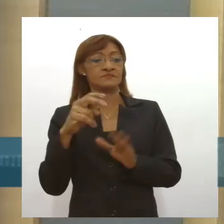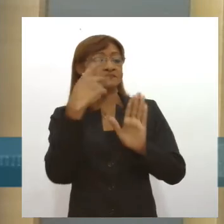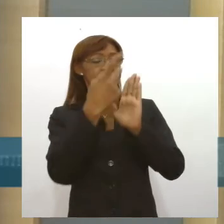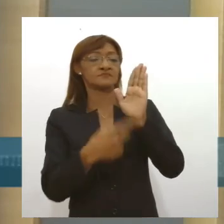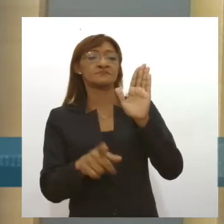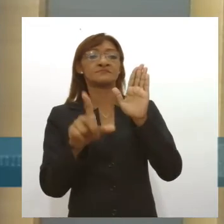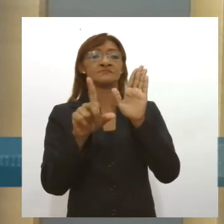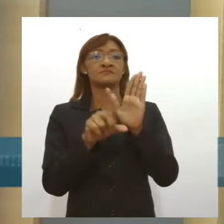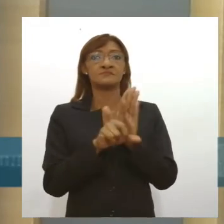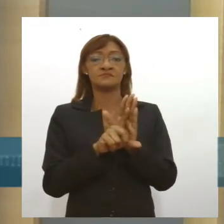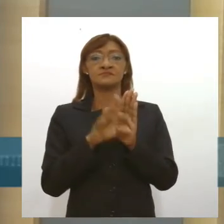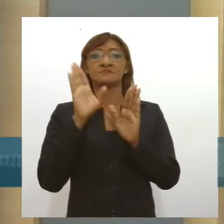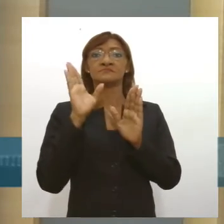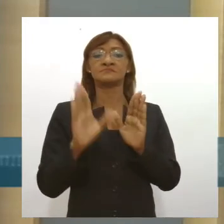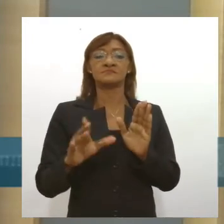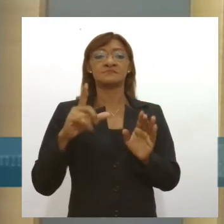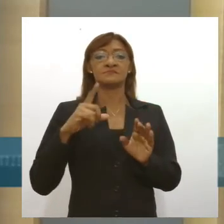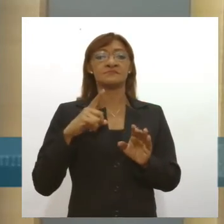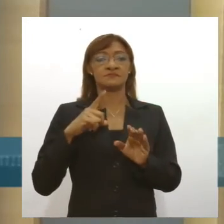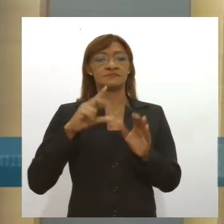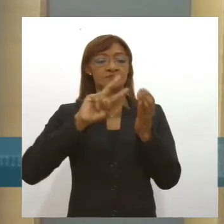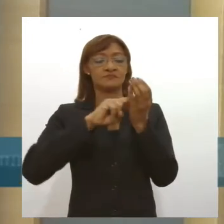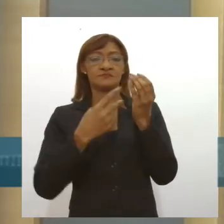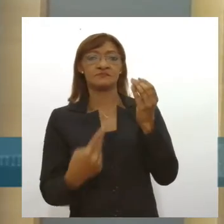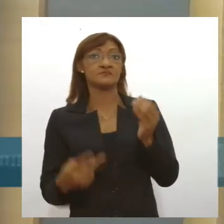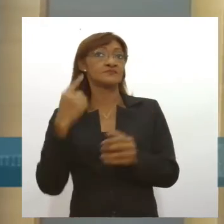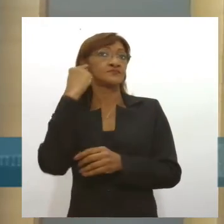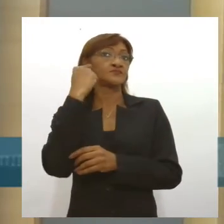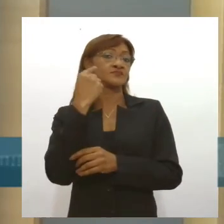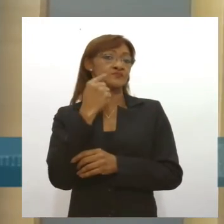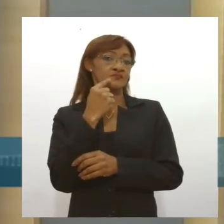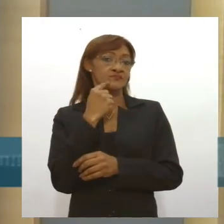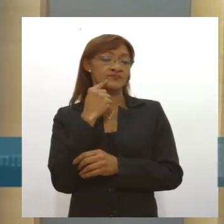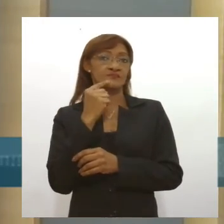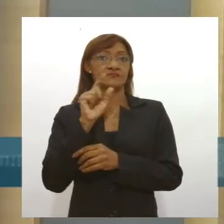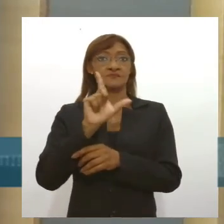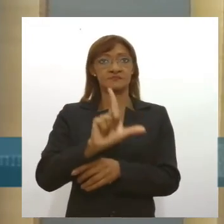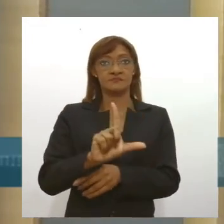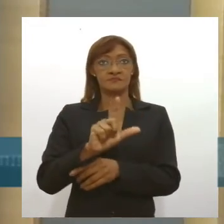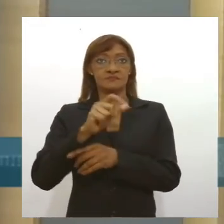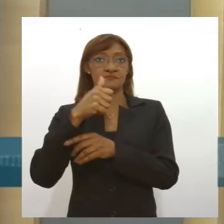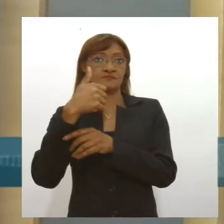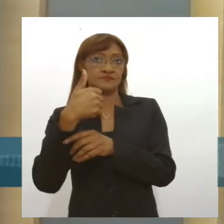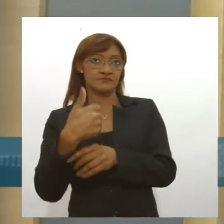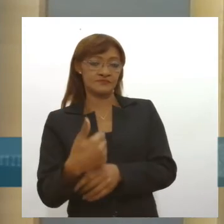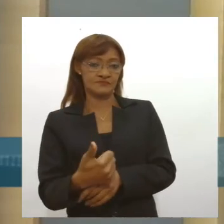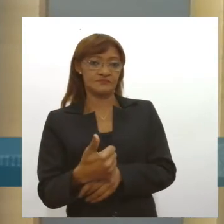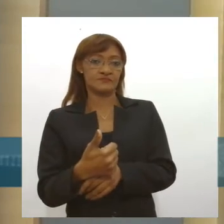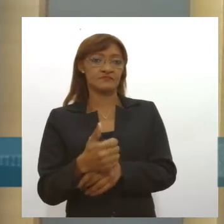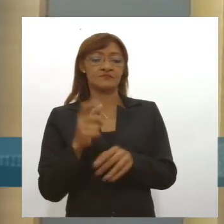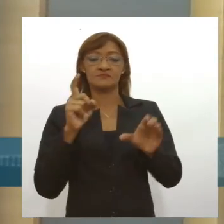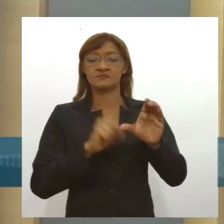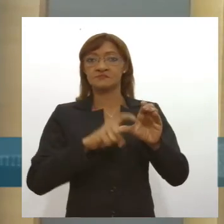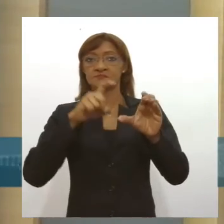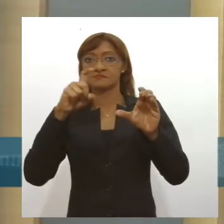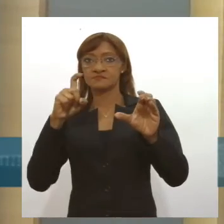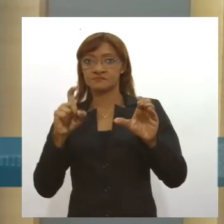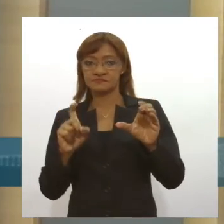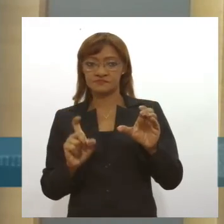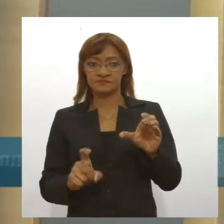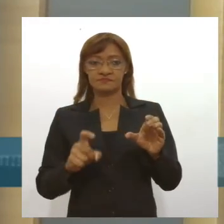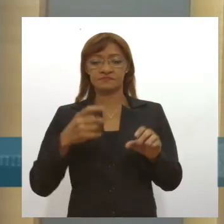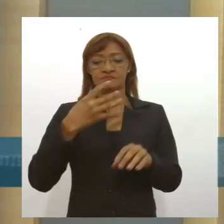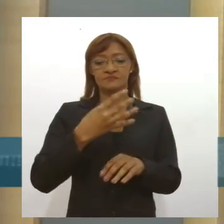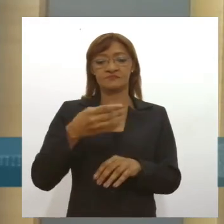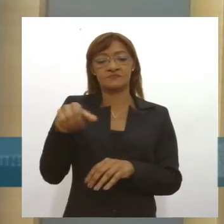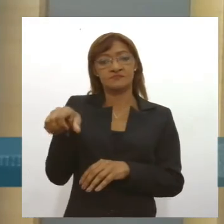lei que qualifica a educação bilíngue de surdos como uma modalidade de ensino independente. É o